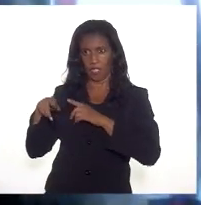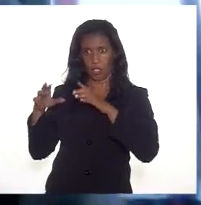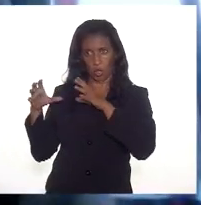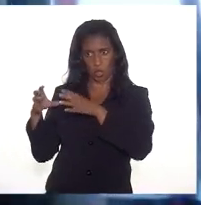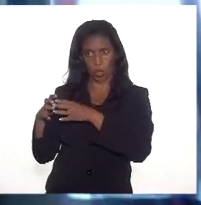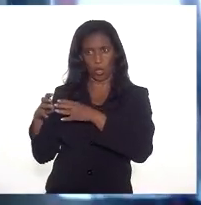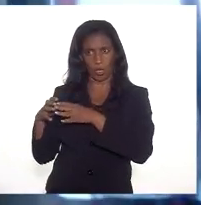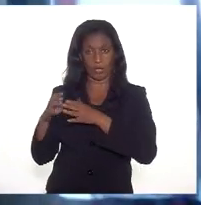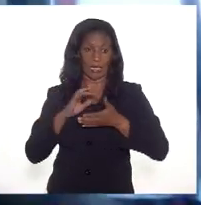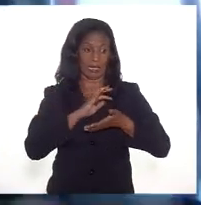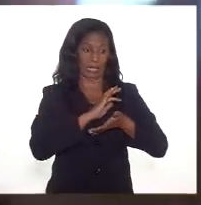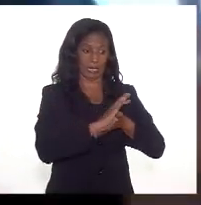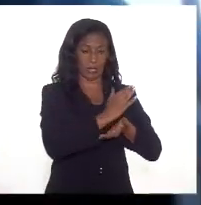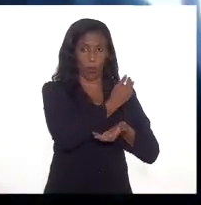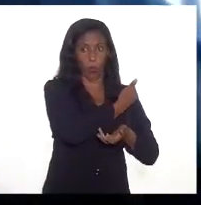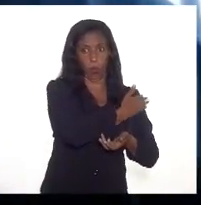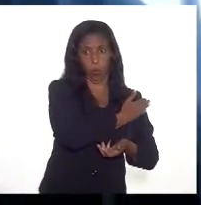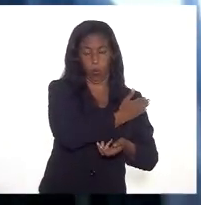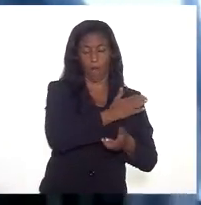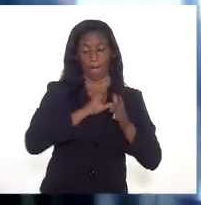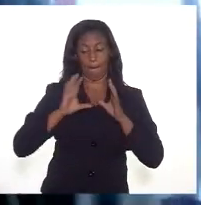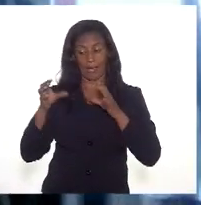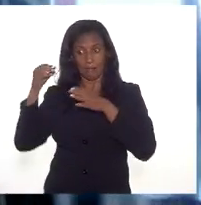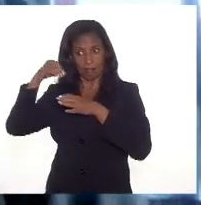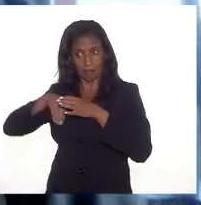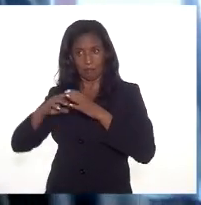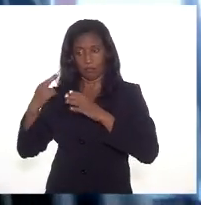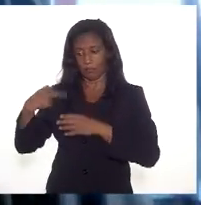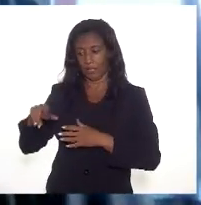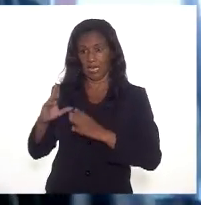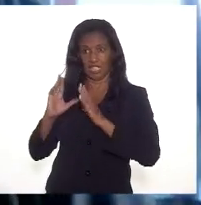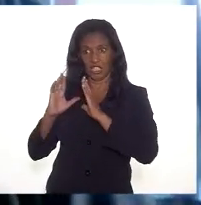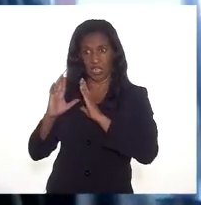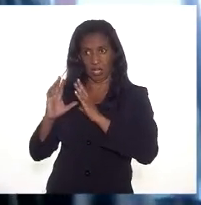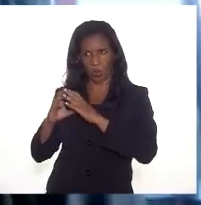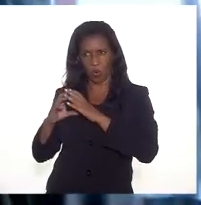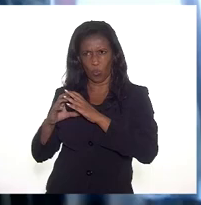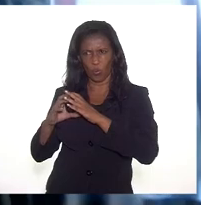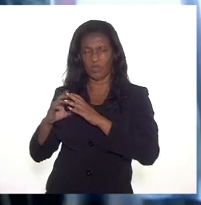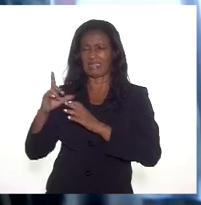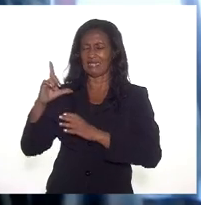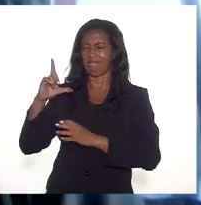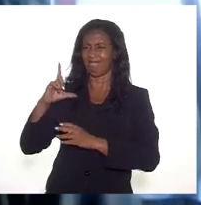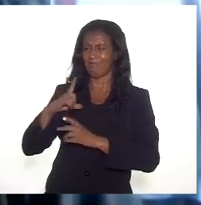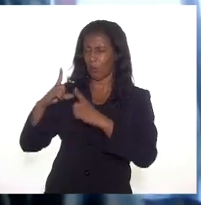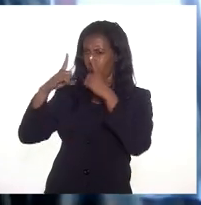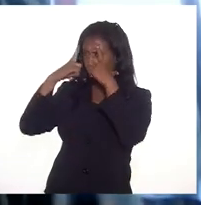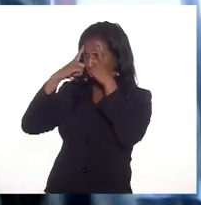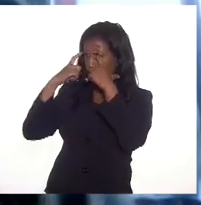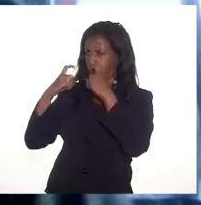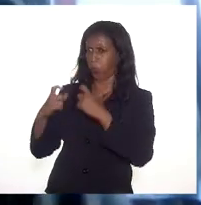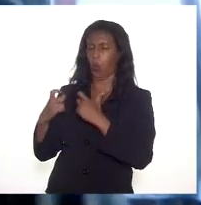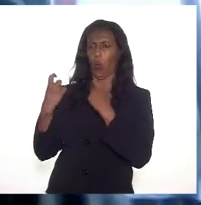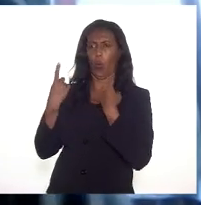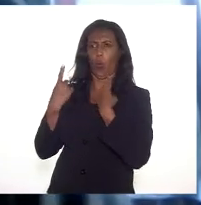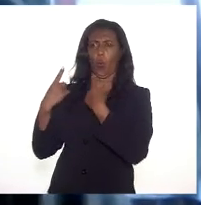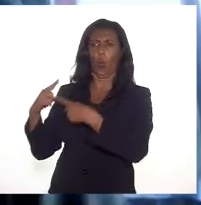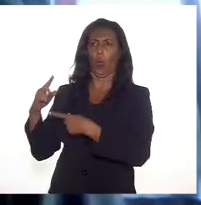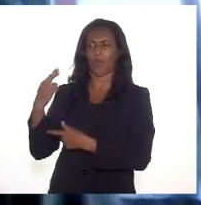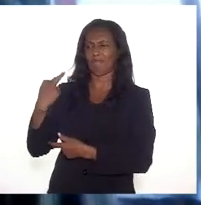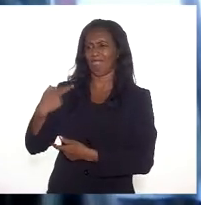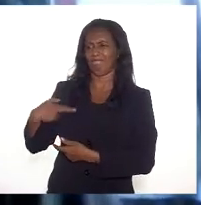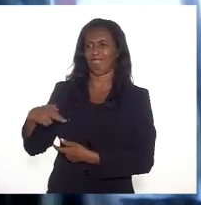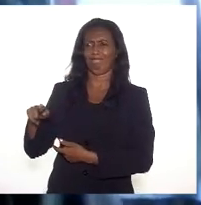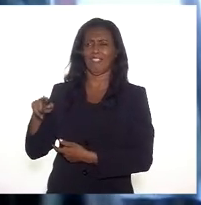há racismo e LGBTfobia, mas na parte religiosa, de massacres contra religiões de